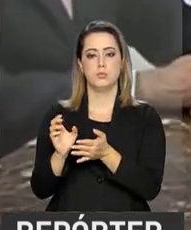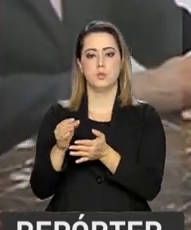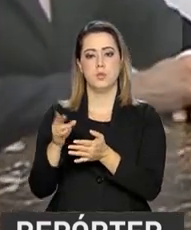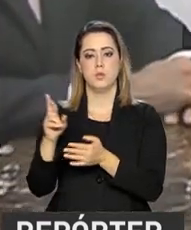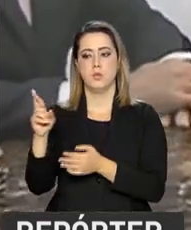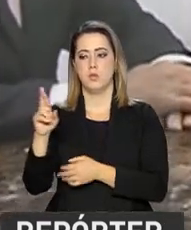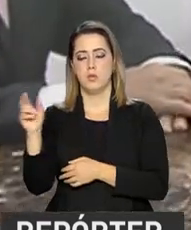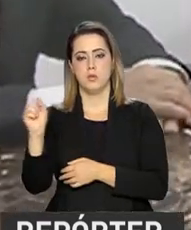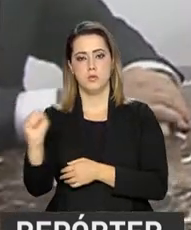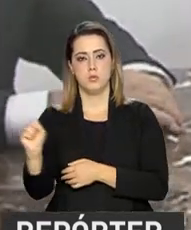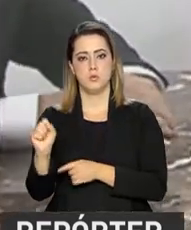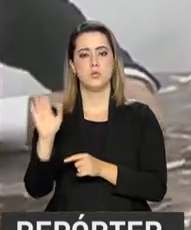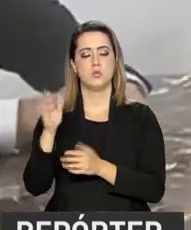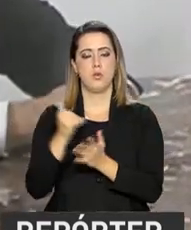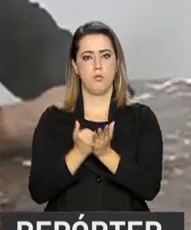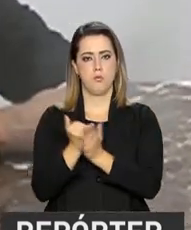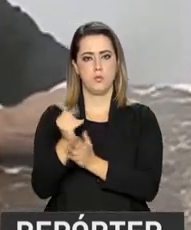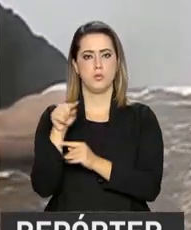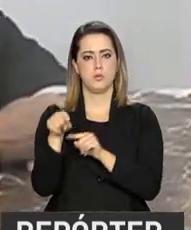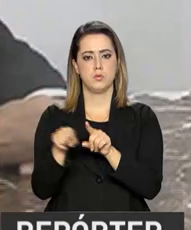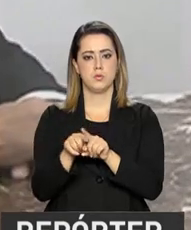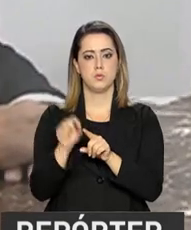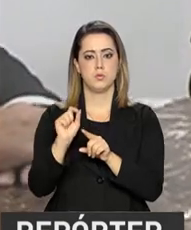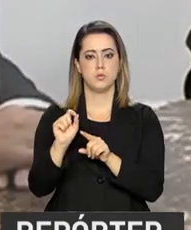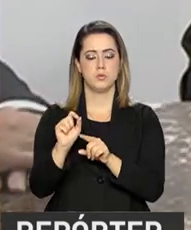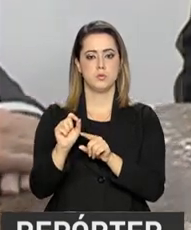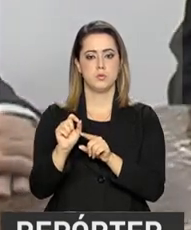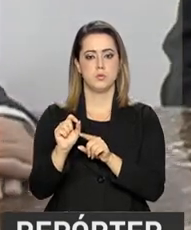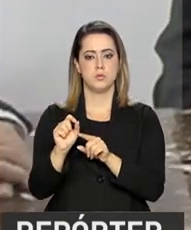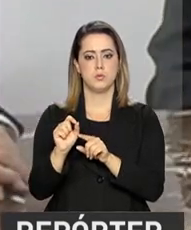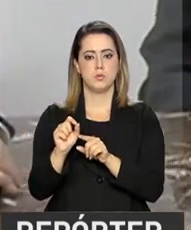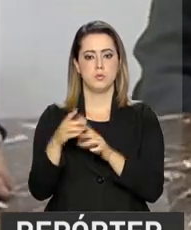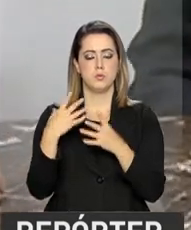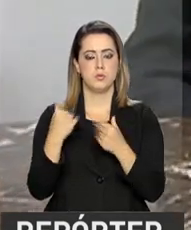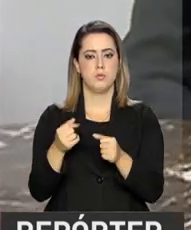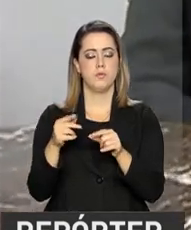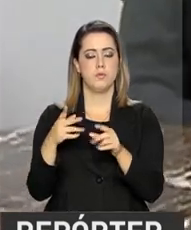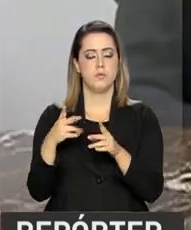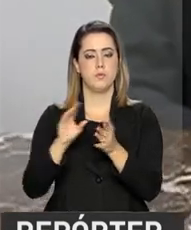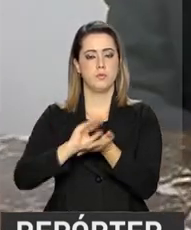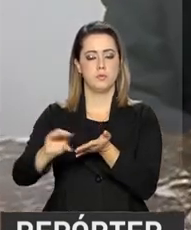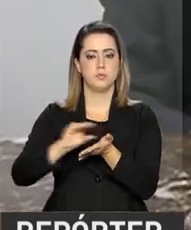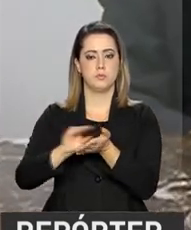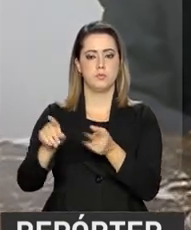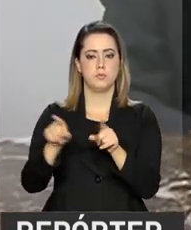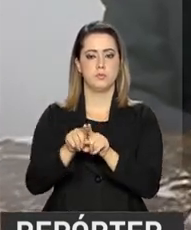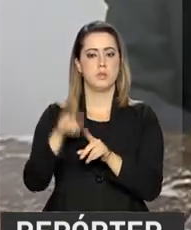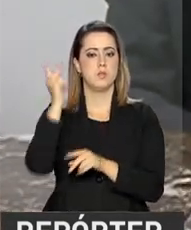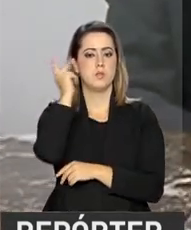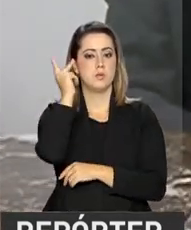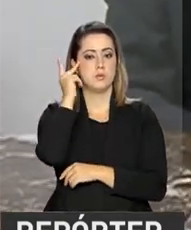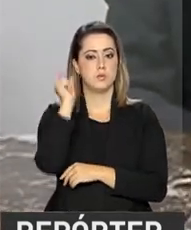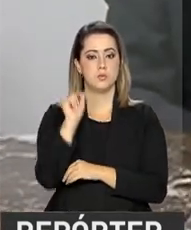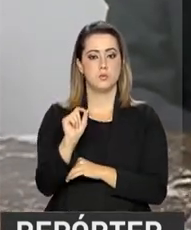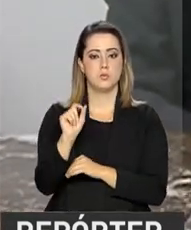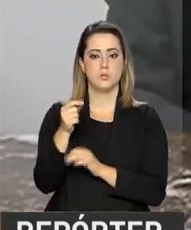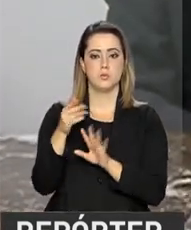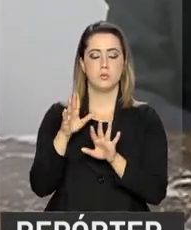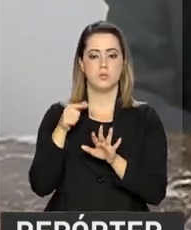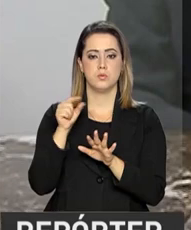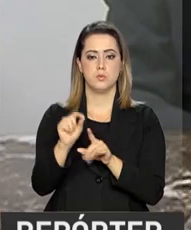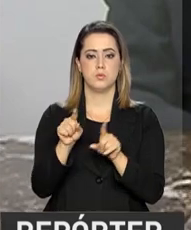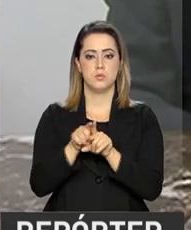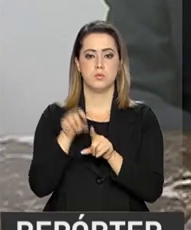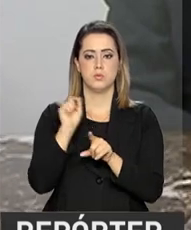Sul, como a gente anunciou, esse 1,4 bilhões. Vamos investir também no estado de São Paulo, na nossa planta de São